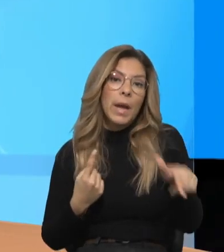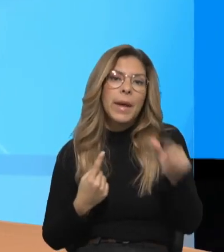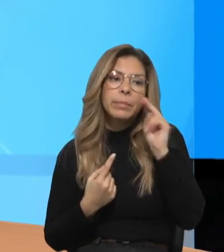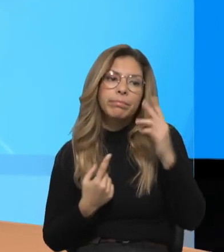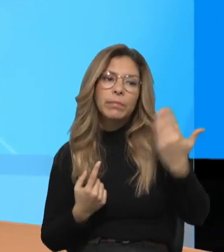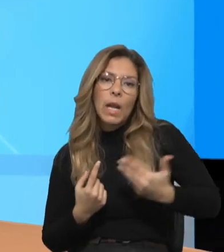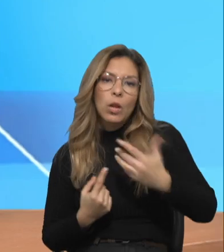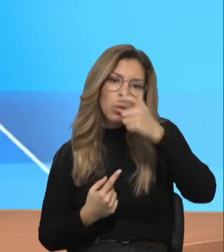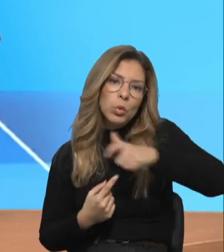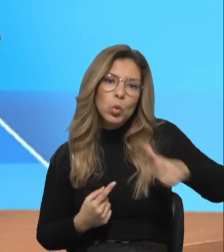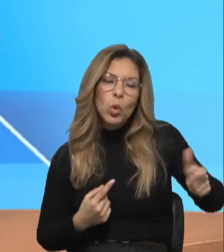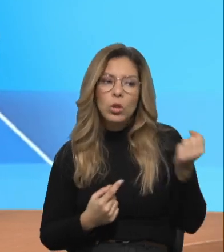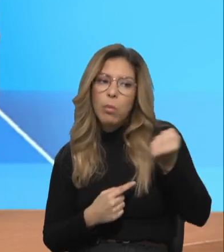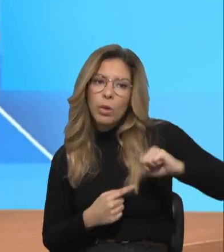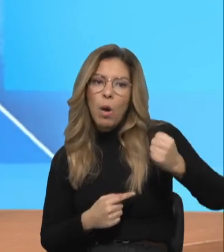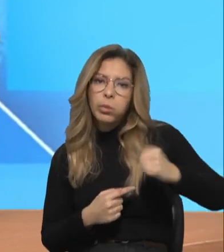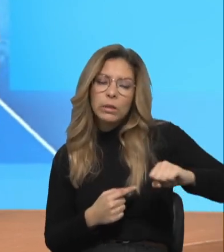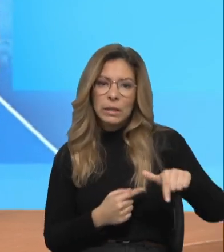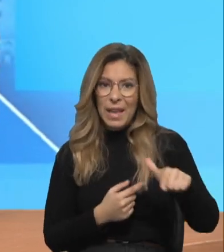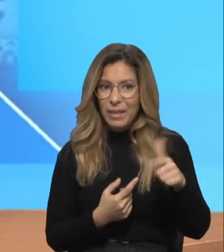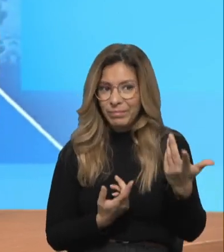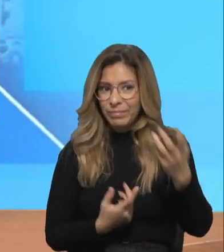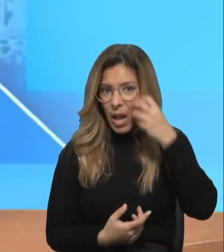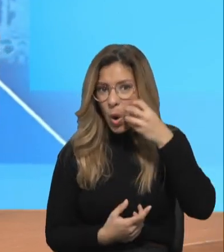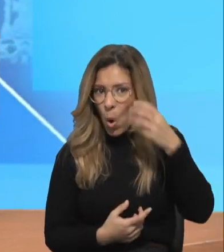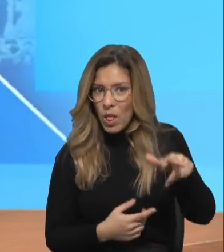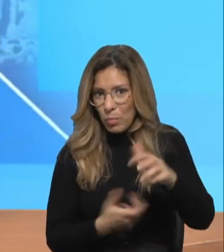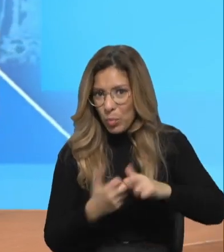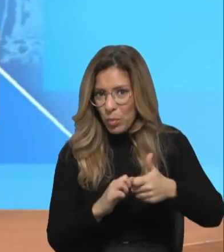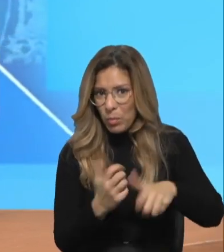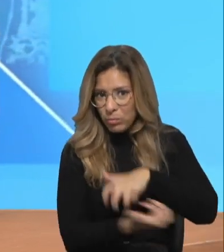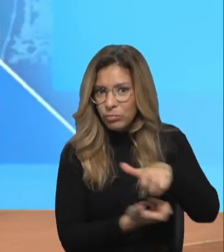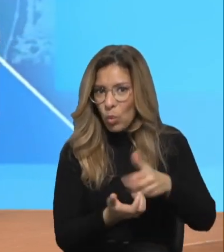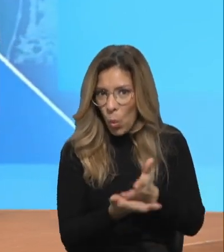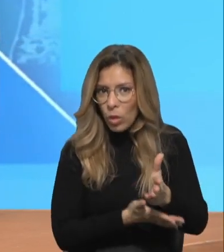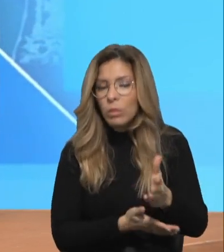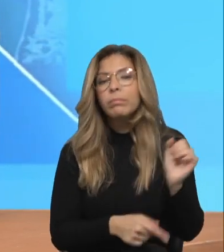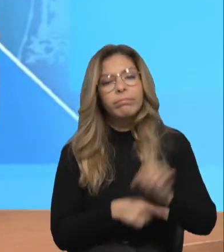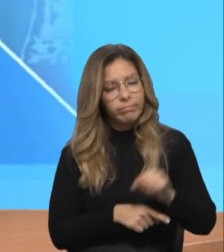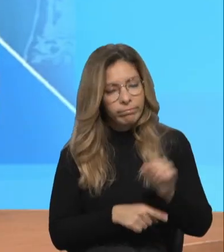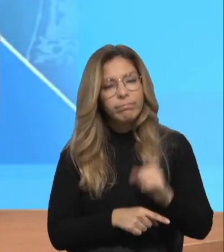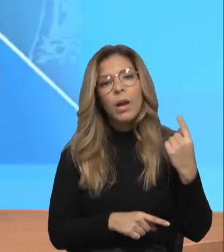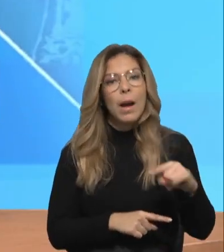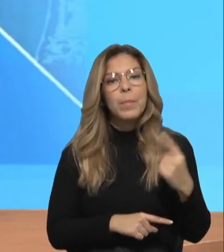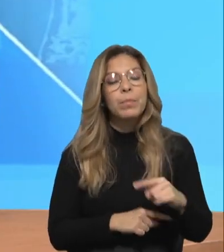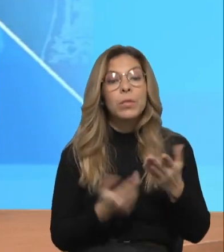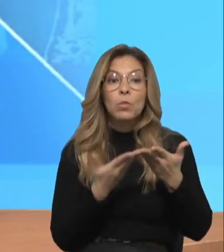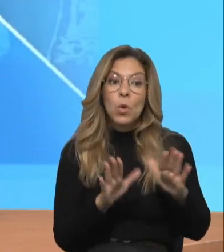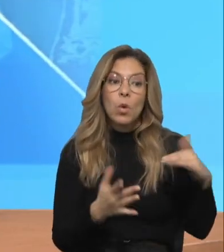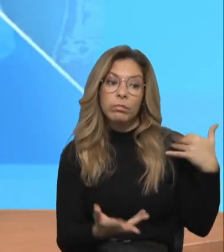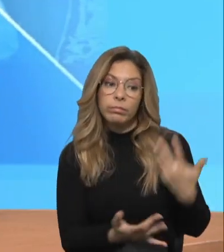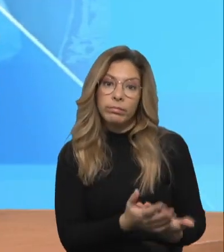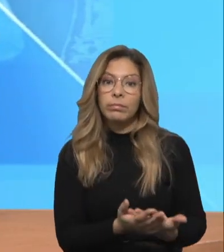direitos humanos. Pois. Continua a ser um problema no território angolano. Continua, e é por isso que, desde o seu início até hoje, o